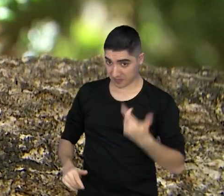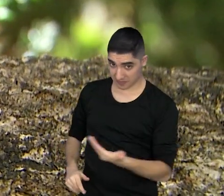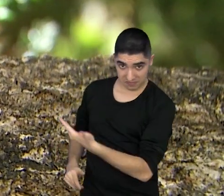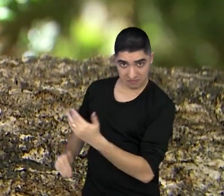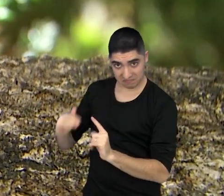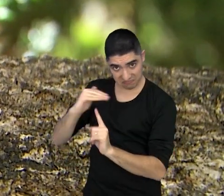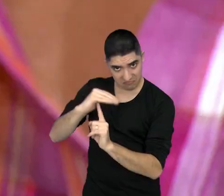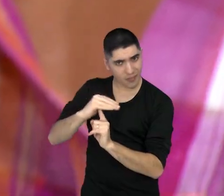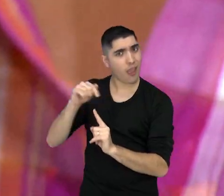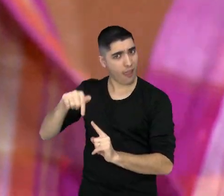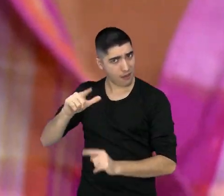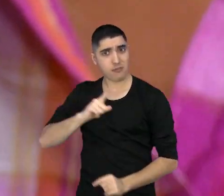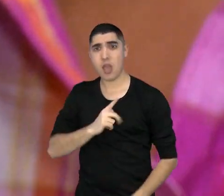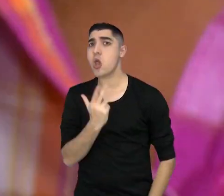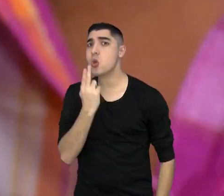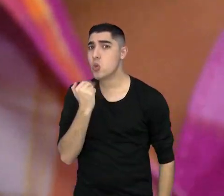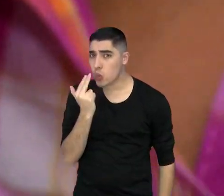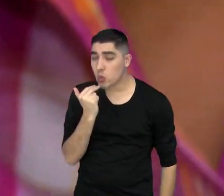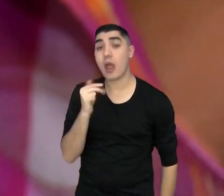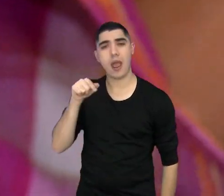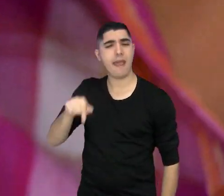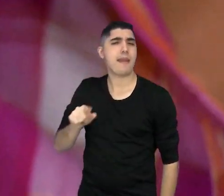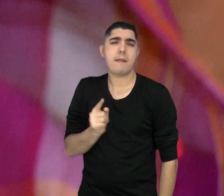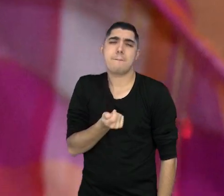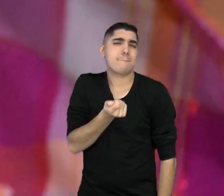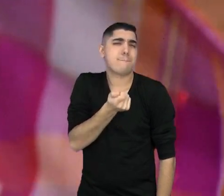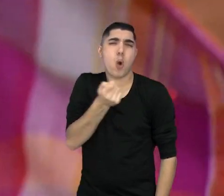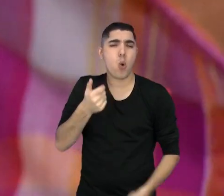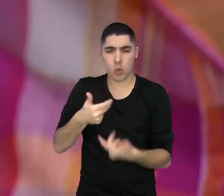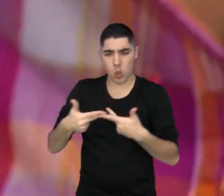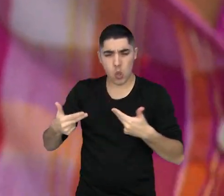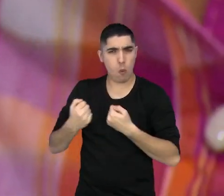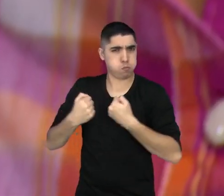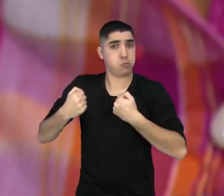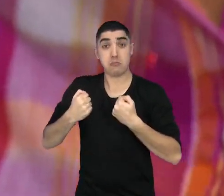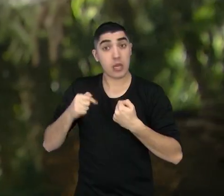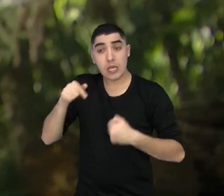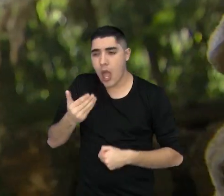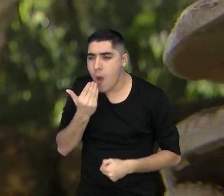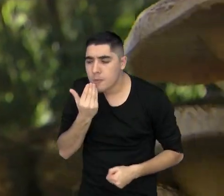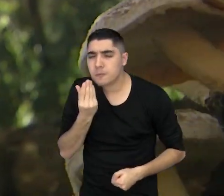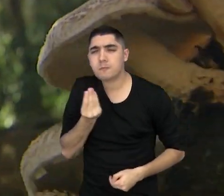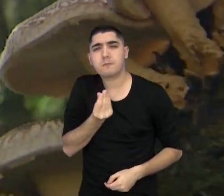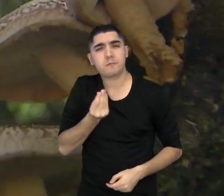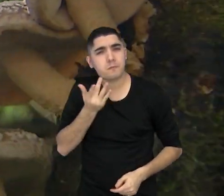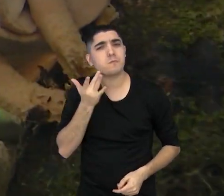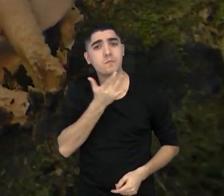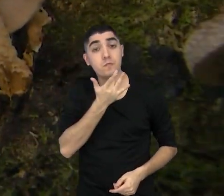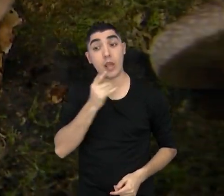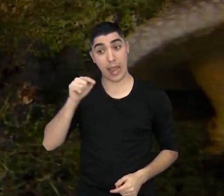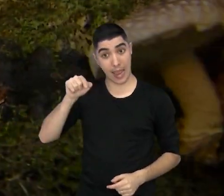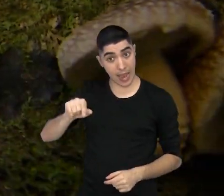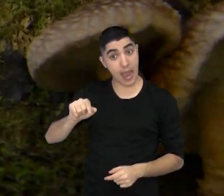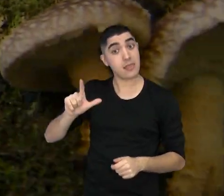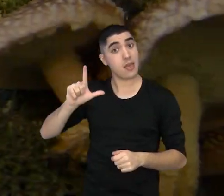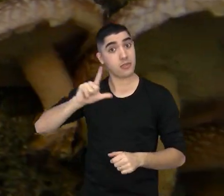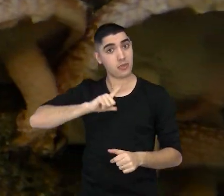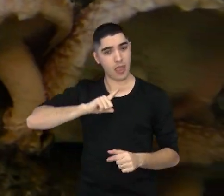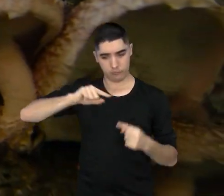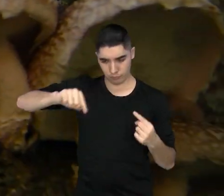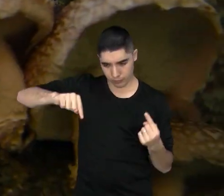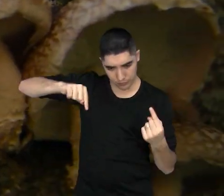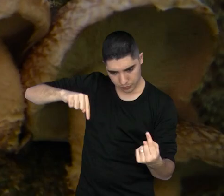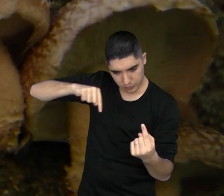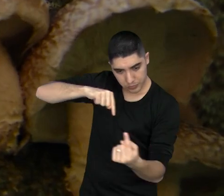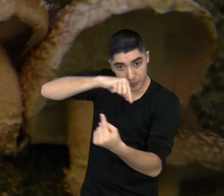altamente nutritivos, possuem poucas calorias e são deliciosos. O produto movimenta uma cadeia